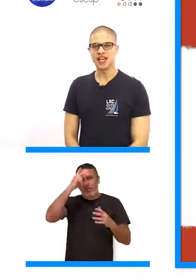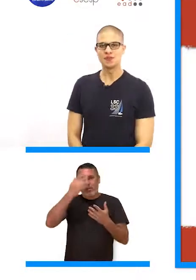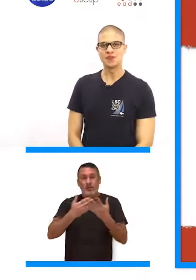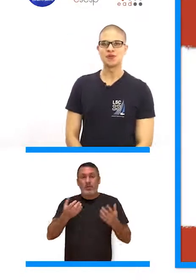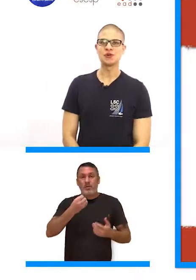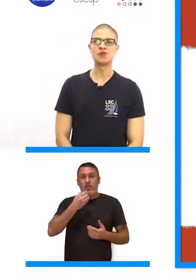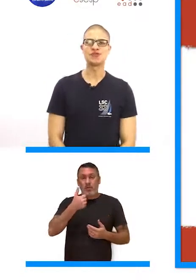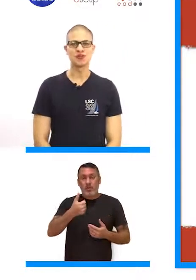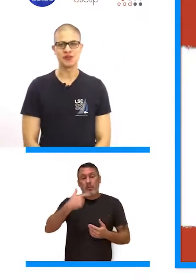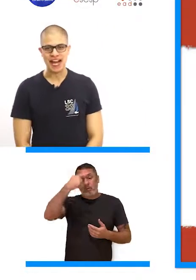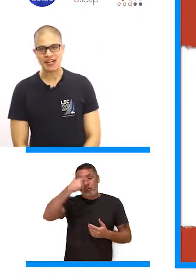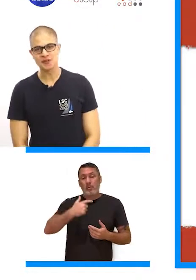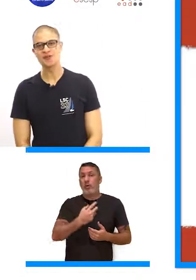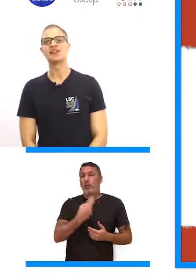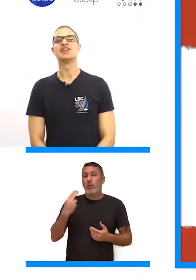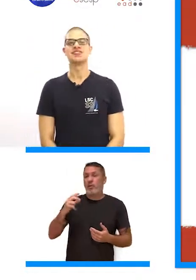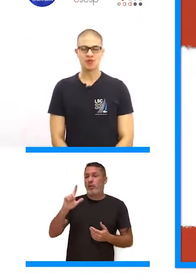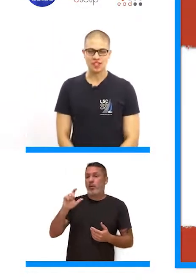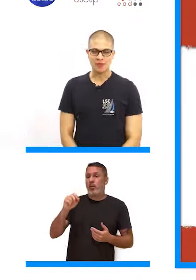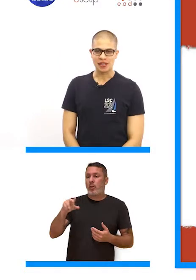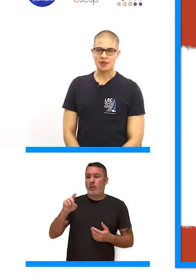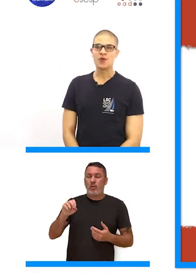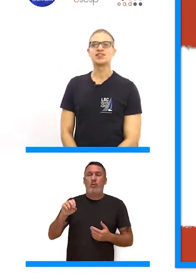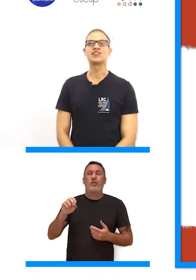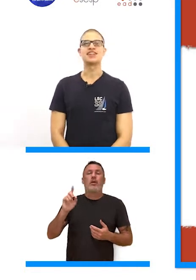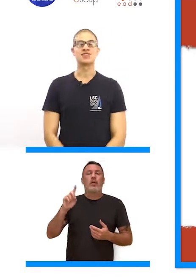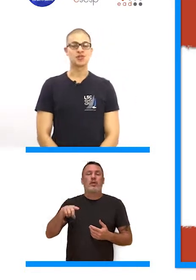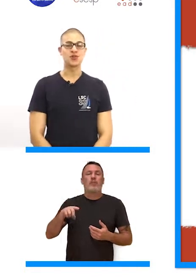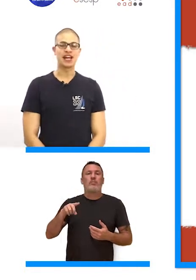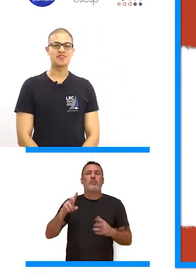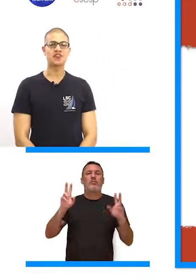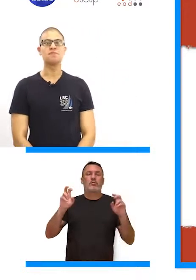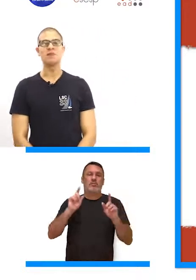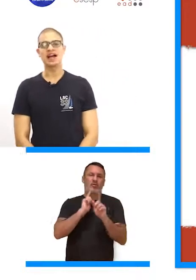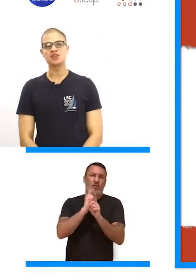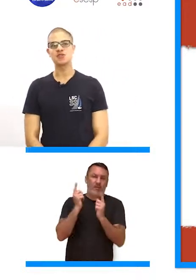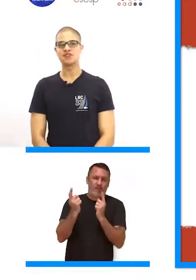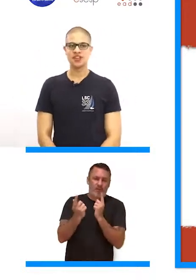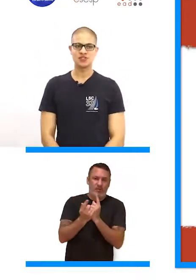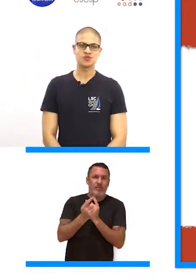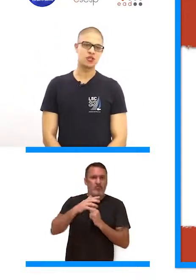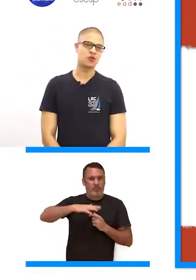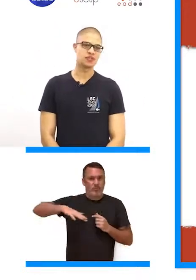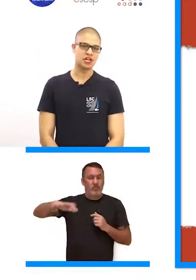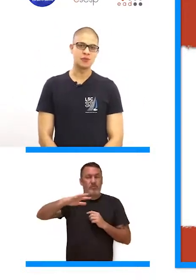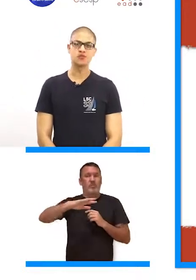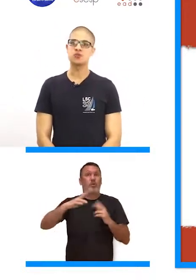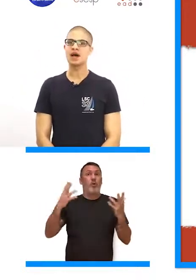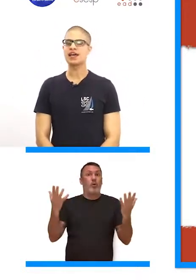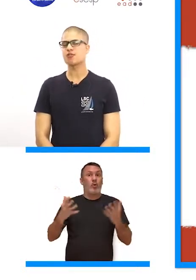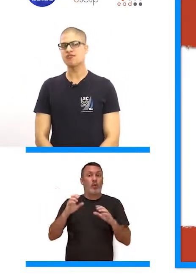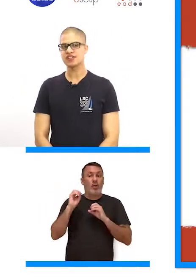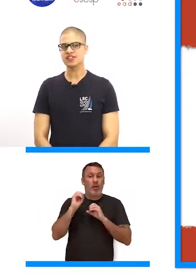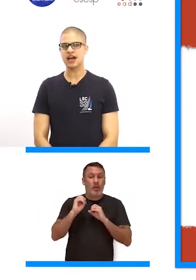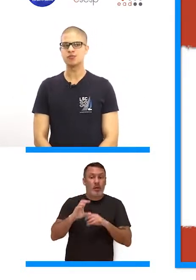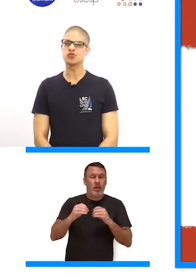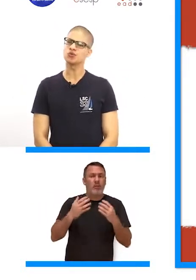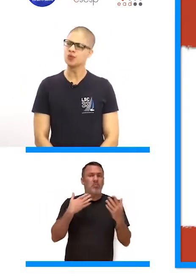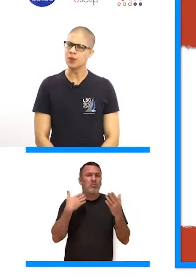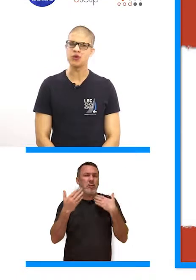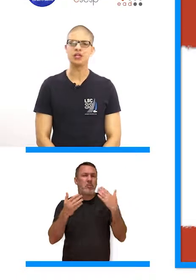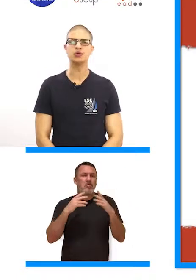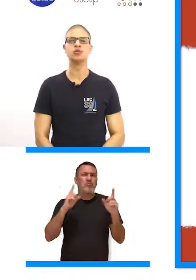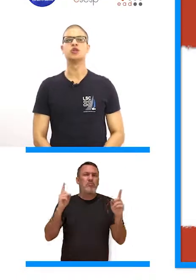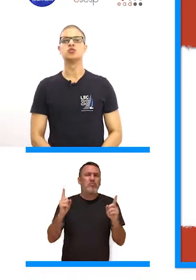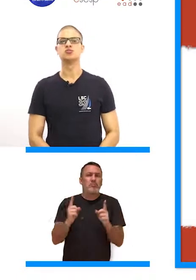Olá, tudo bem? Me chamo professor Leonardo, estamos trabalhando com a ciência geográfica e mais uma vez nos encontramos para conversarmos